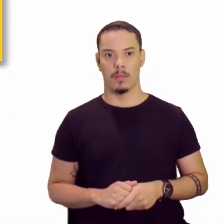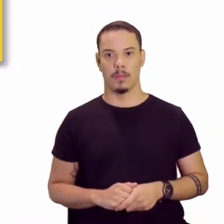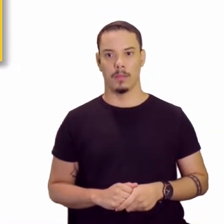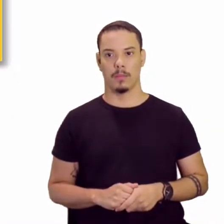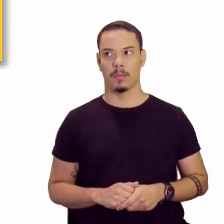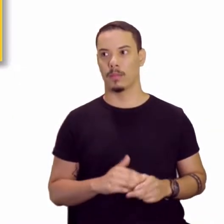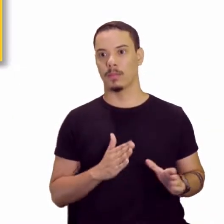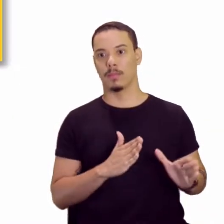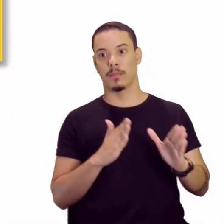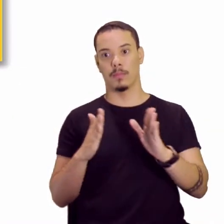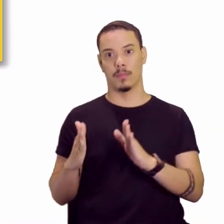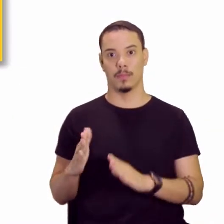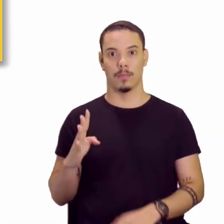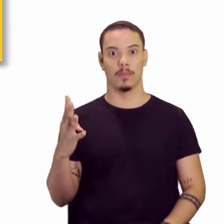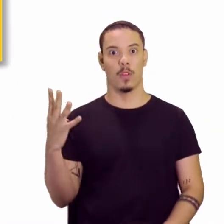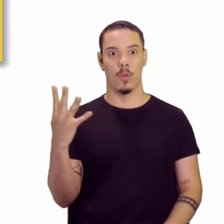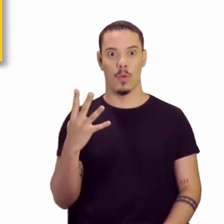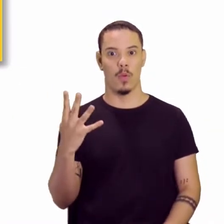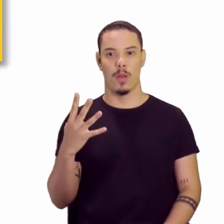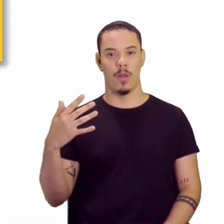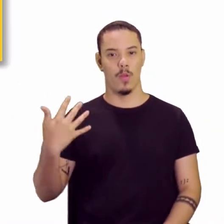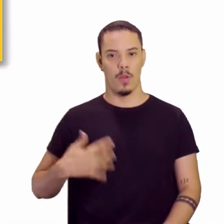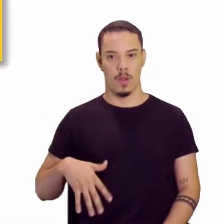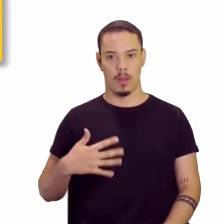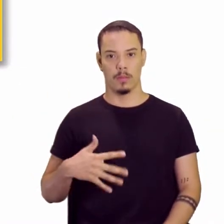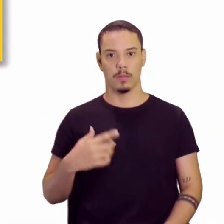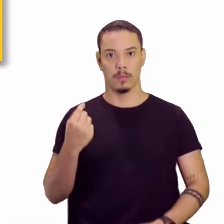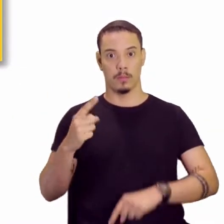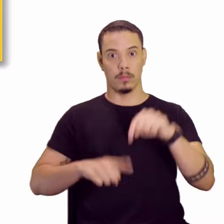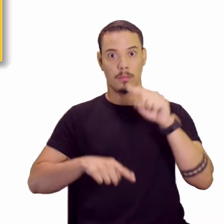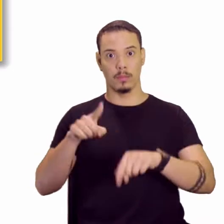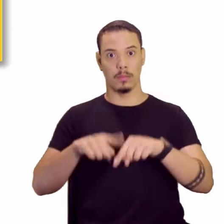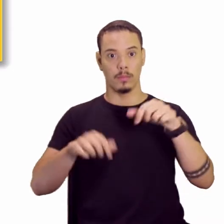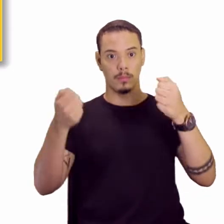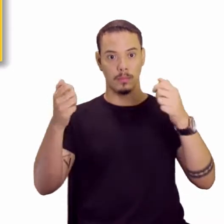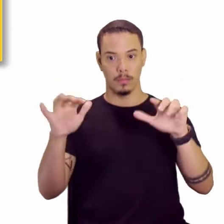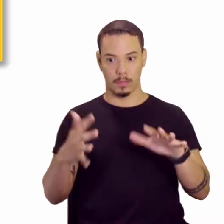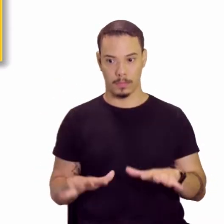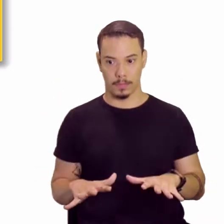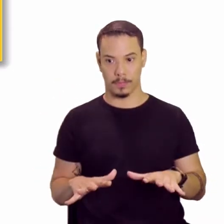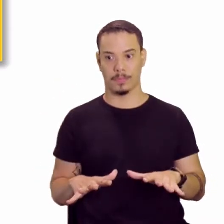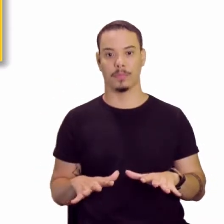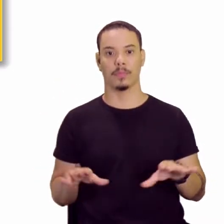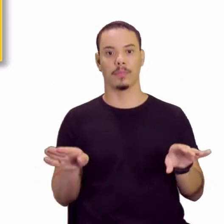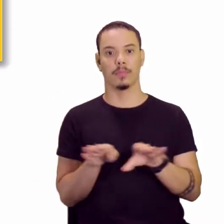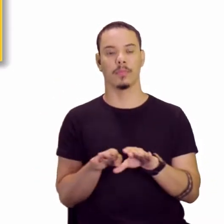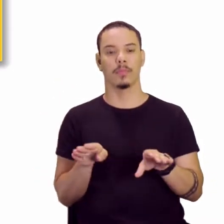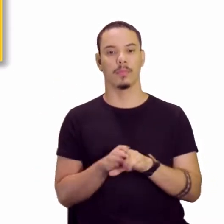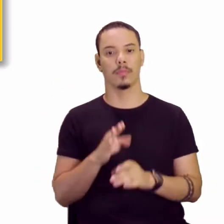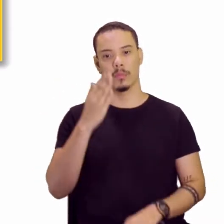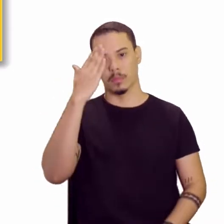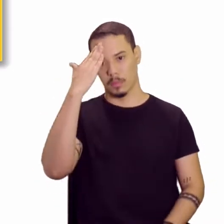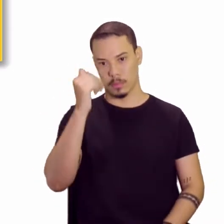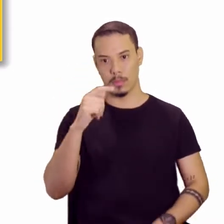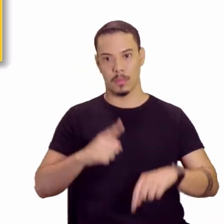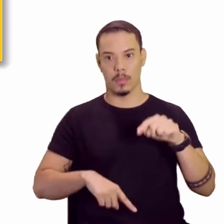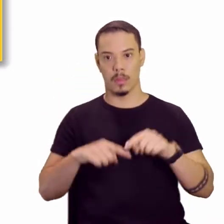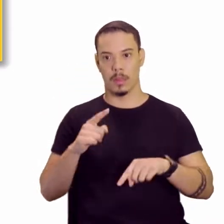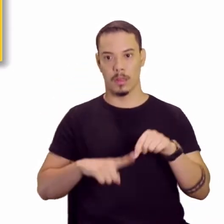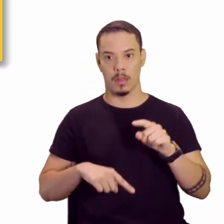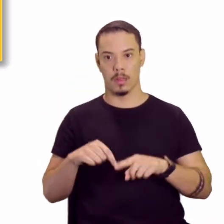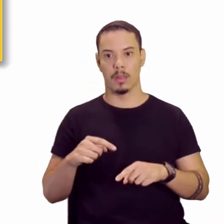movimento, 4, né? já. Parte 4. Olha aí, queda dos corpos, como nós falamos, né? Uhum. A queda dos corpos,